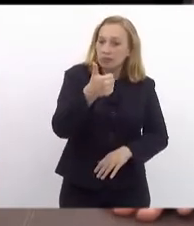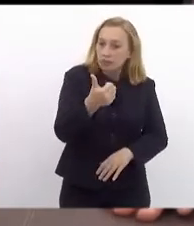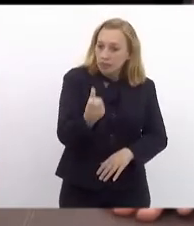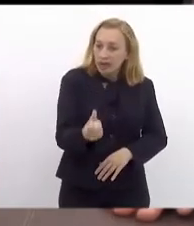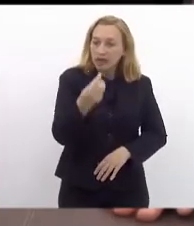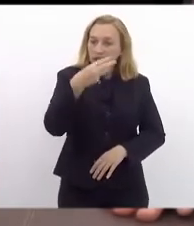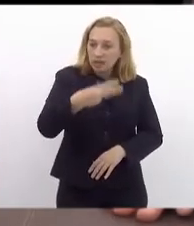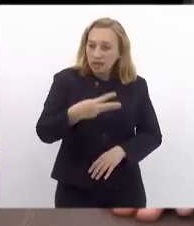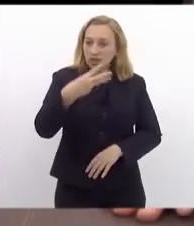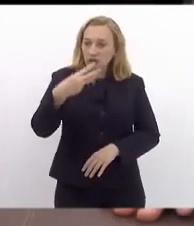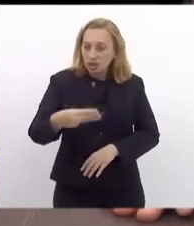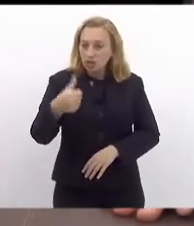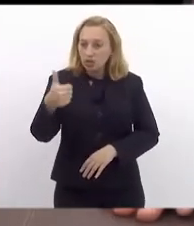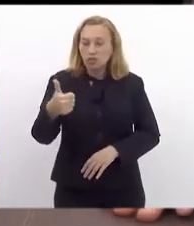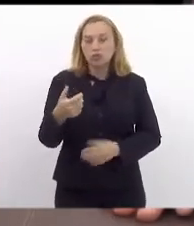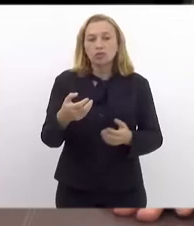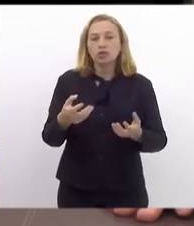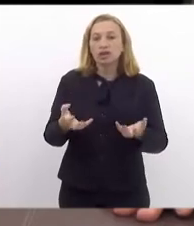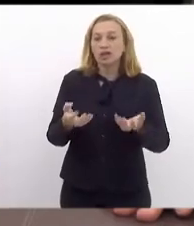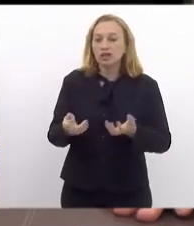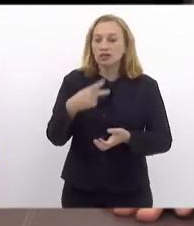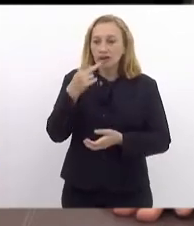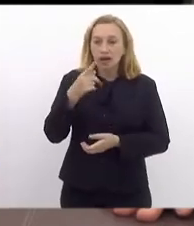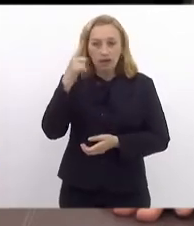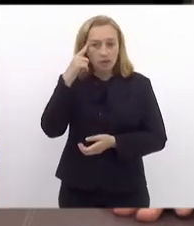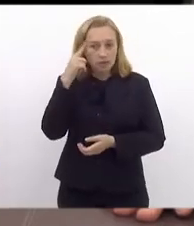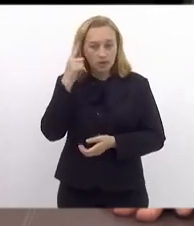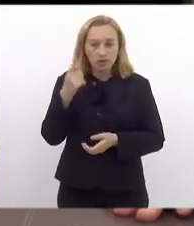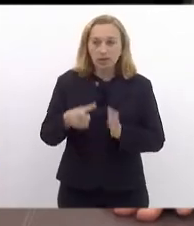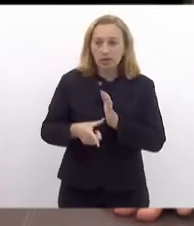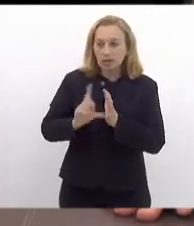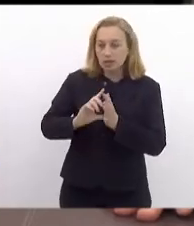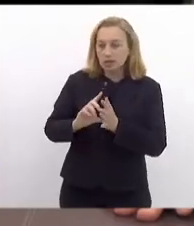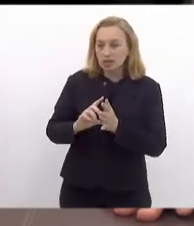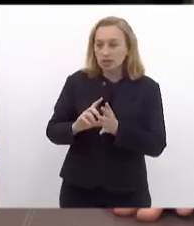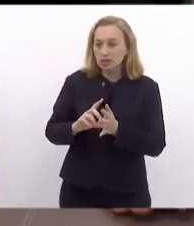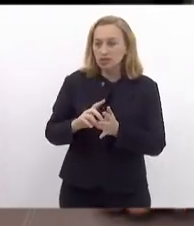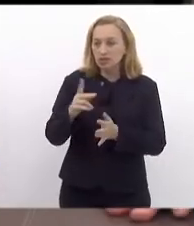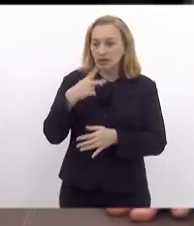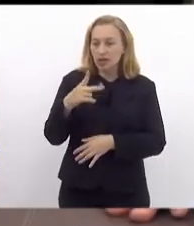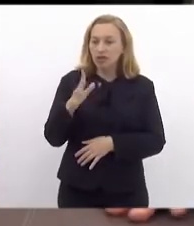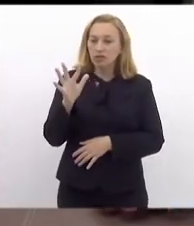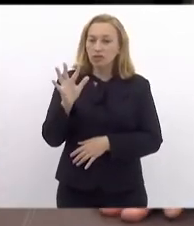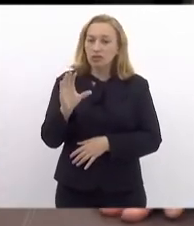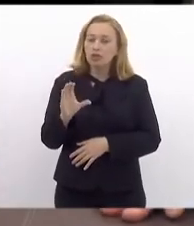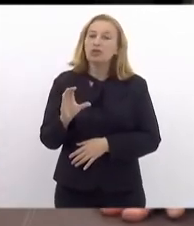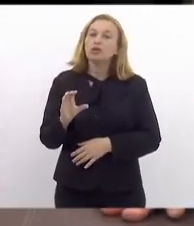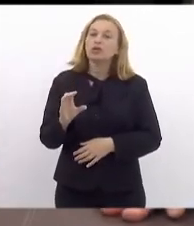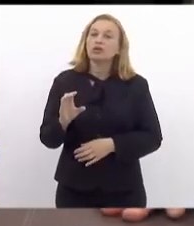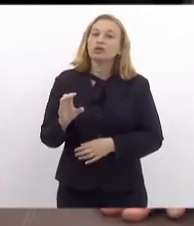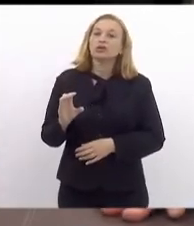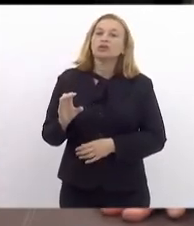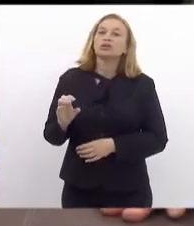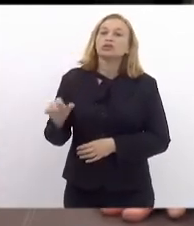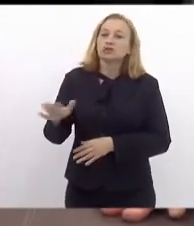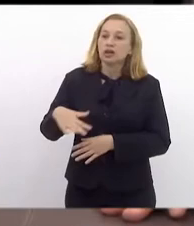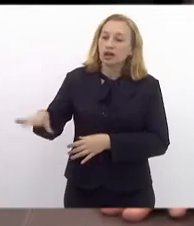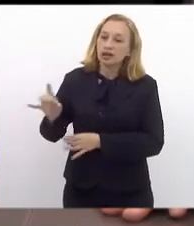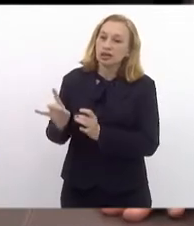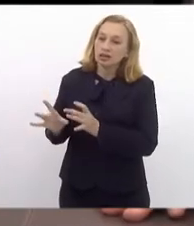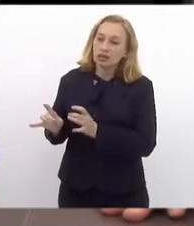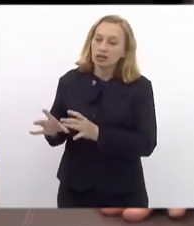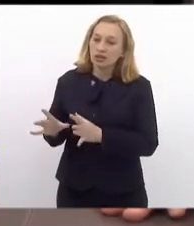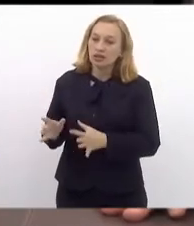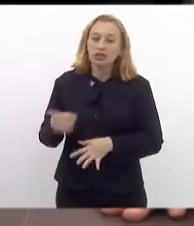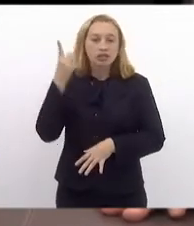queria trazer para nossa reflexão e aí é bom eu falar antes do Comércio é que por exemplo Deputado Luiz Paulo quando a gente